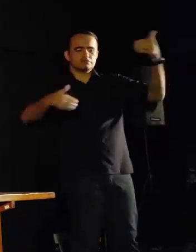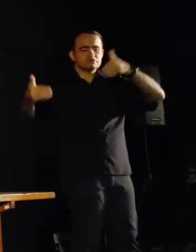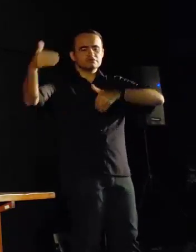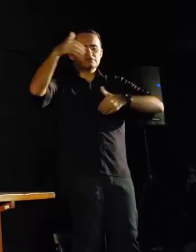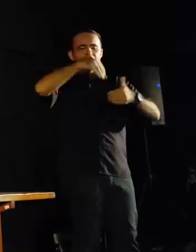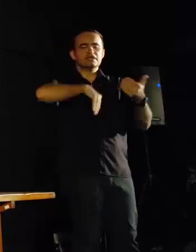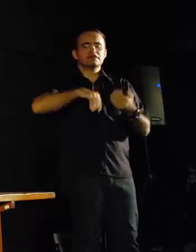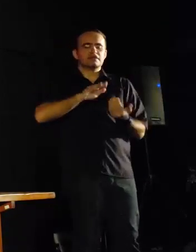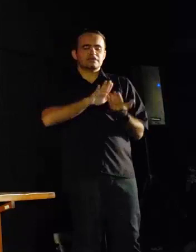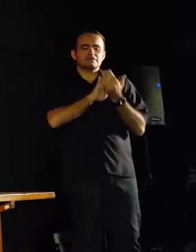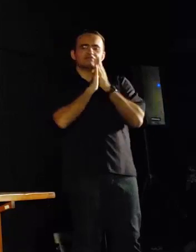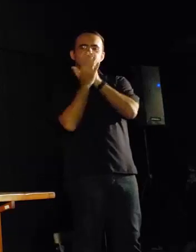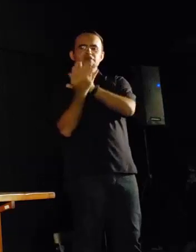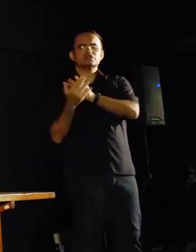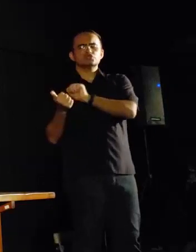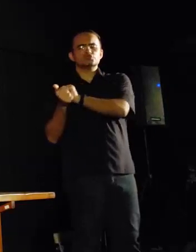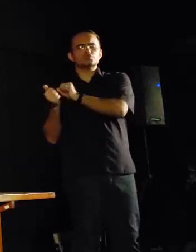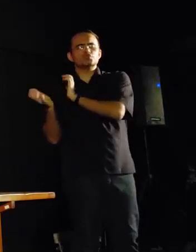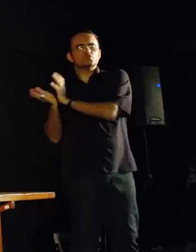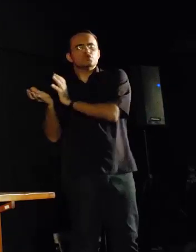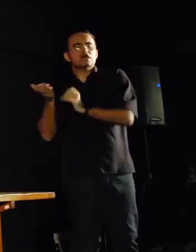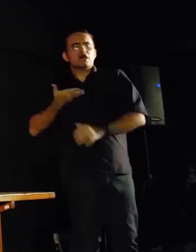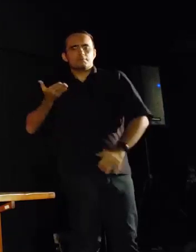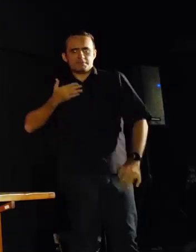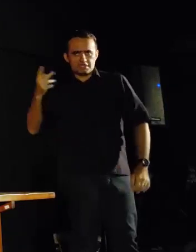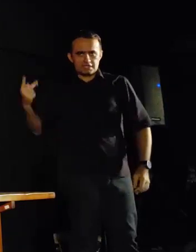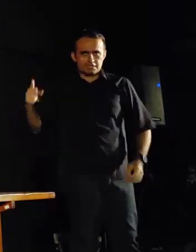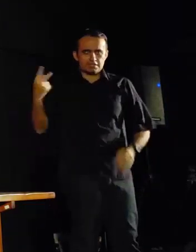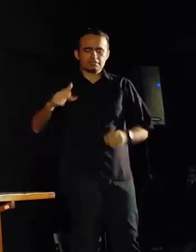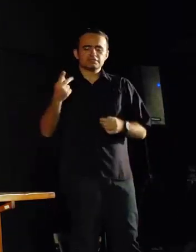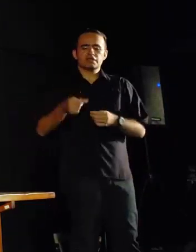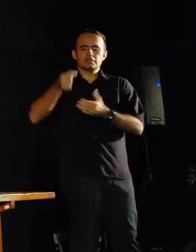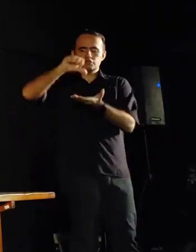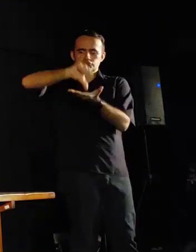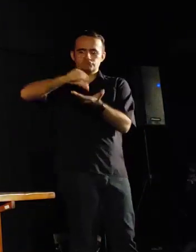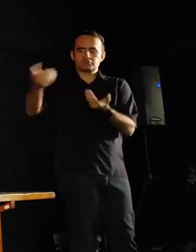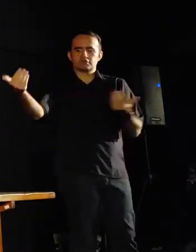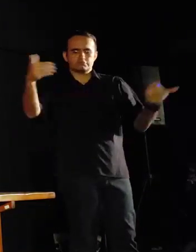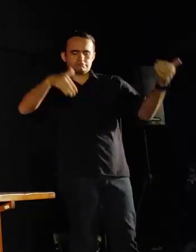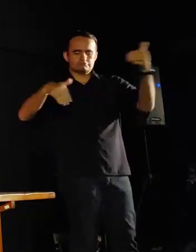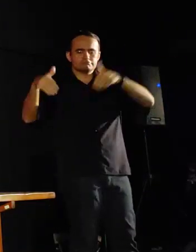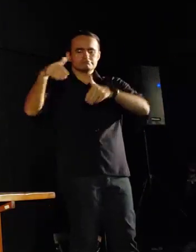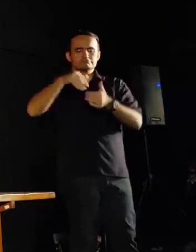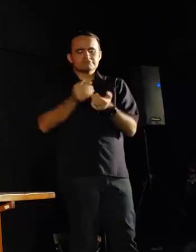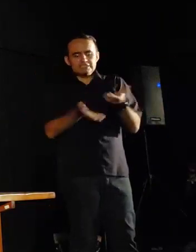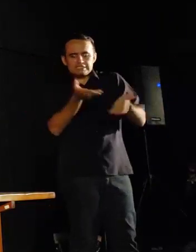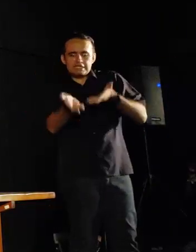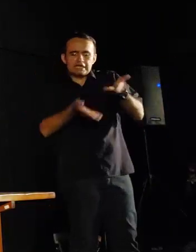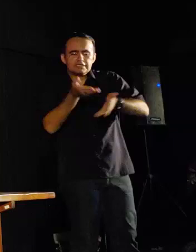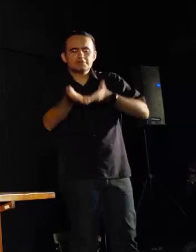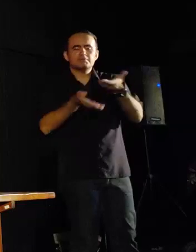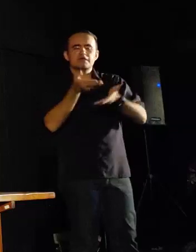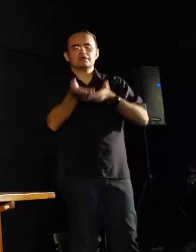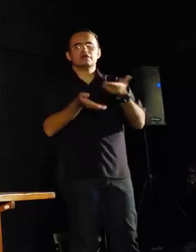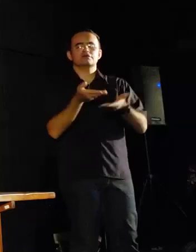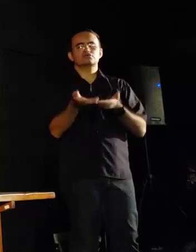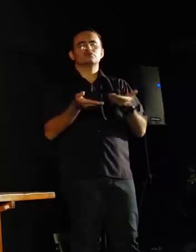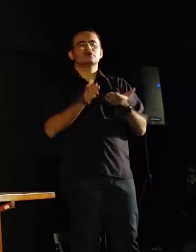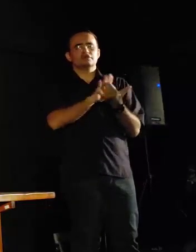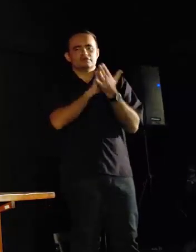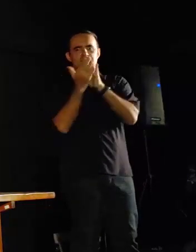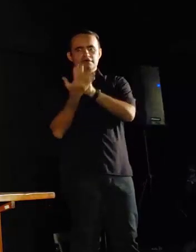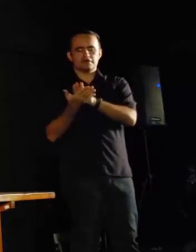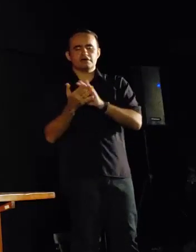com algumas amigas, né? E isso dava para a gente uma ideia muito